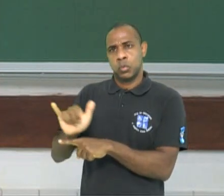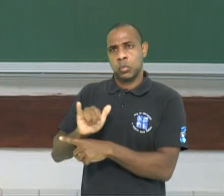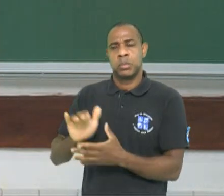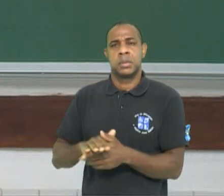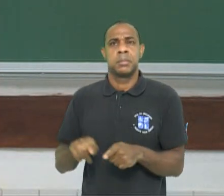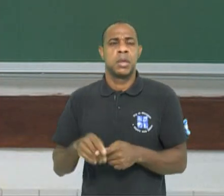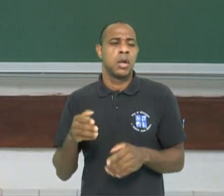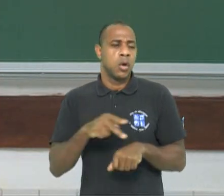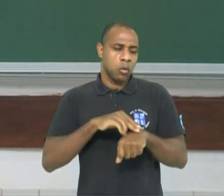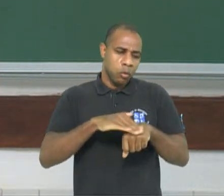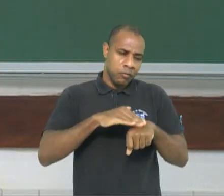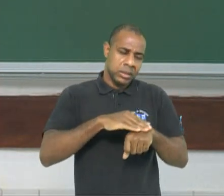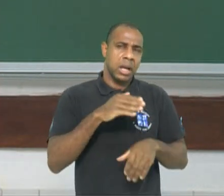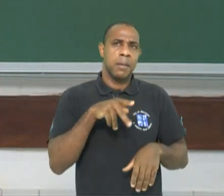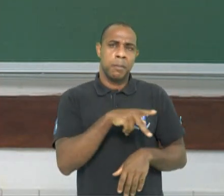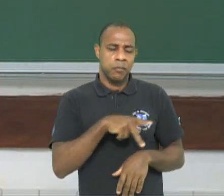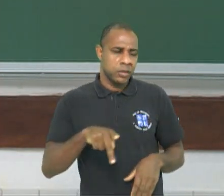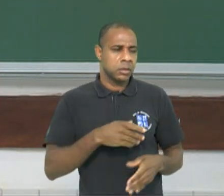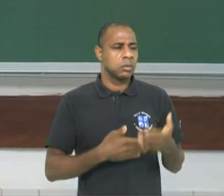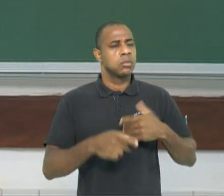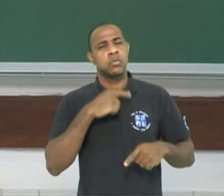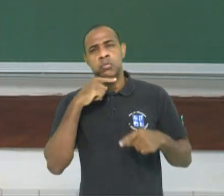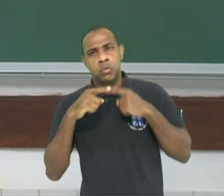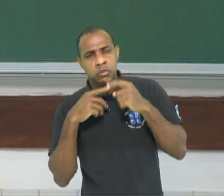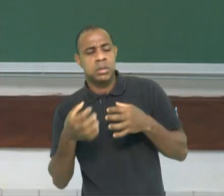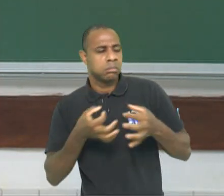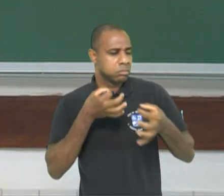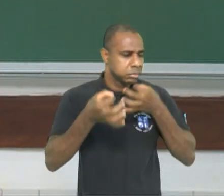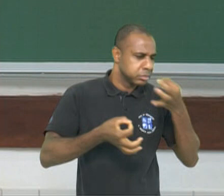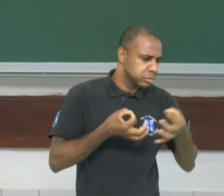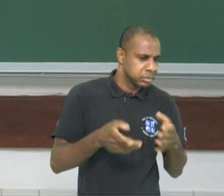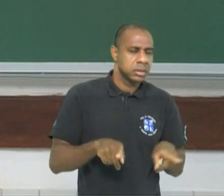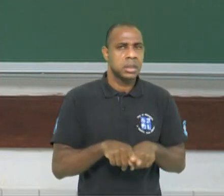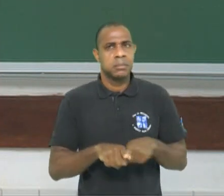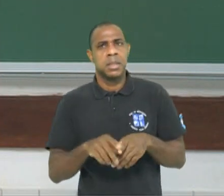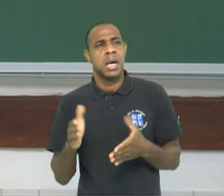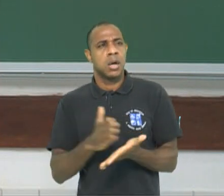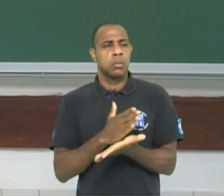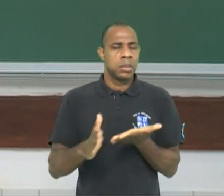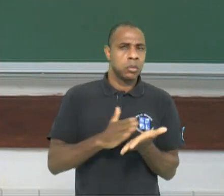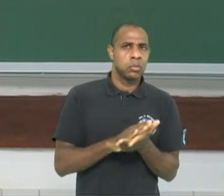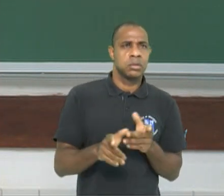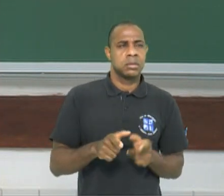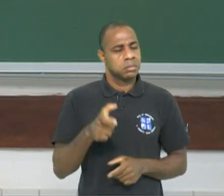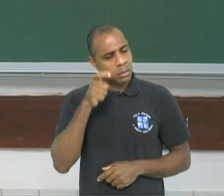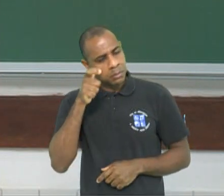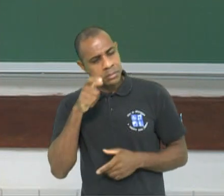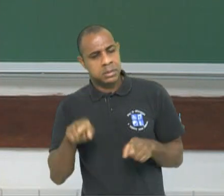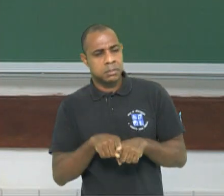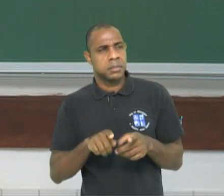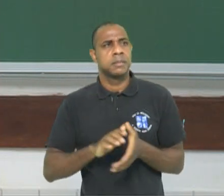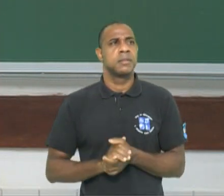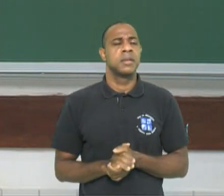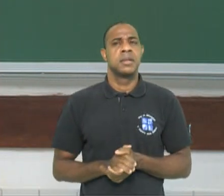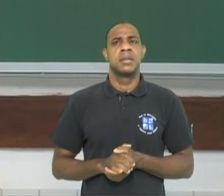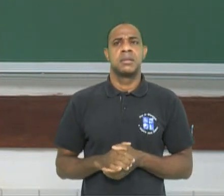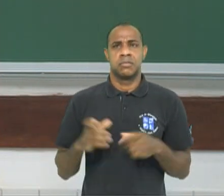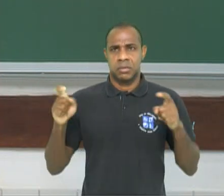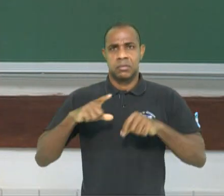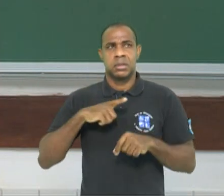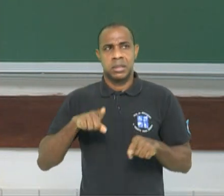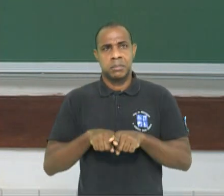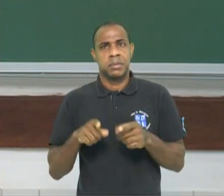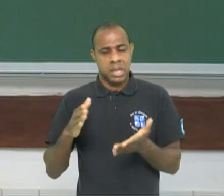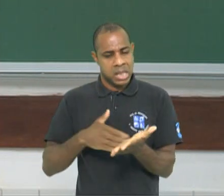o teu professor, tirar dúvidas, né? Comentar com ele algumas coisas que você observou nessa aula, perguntar. Você também tem o